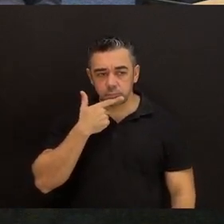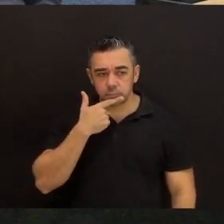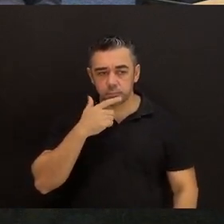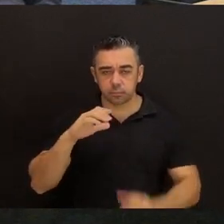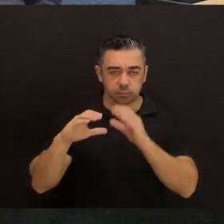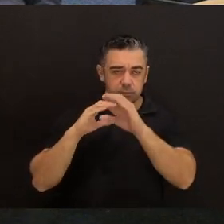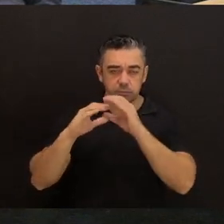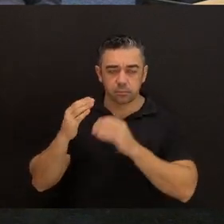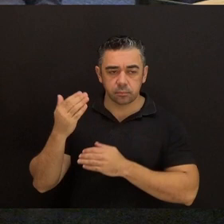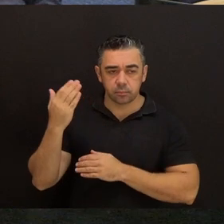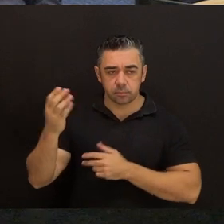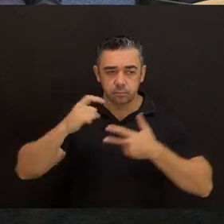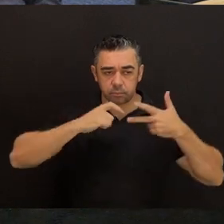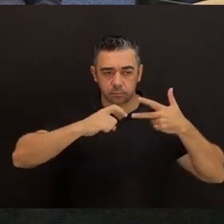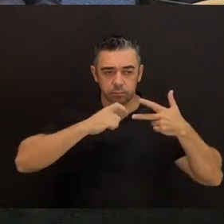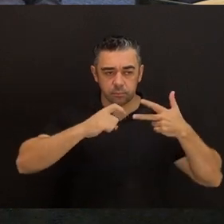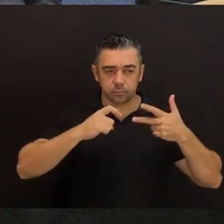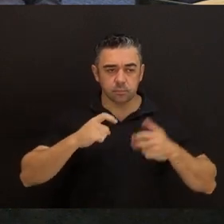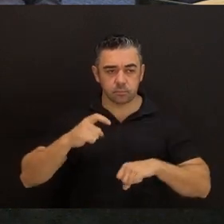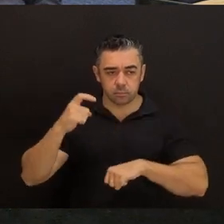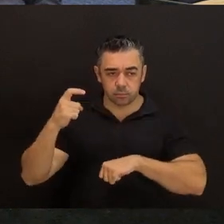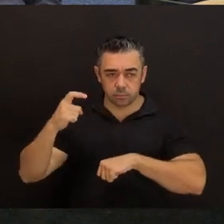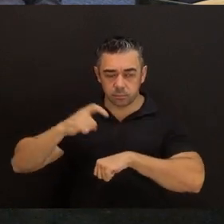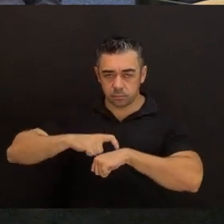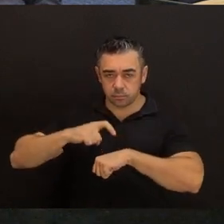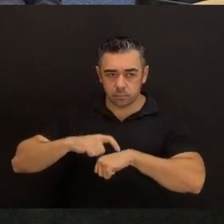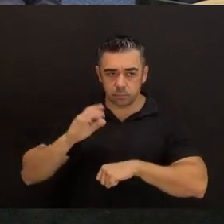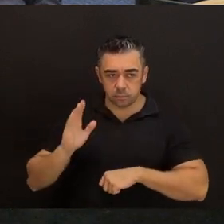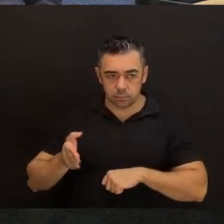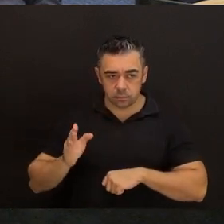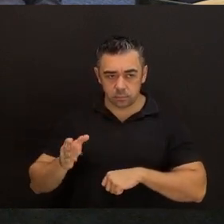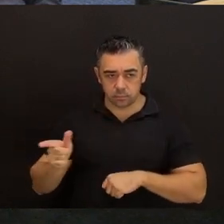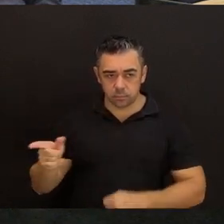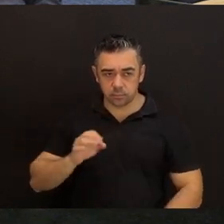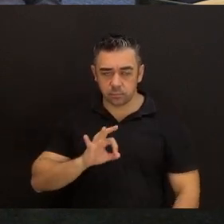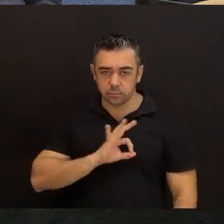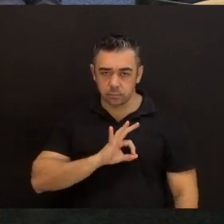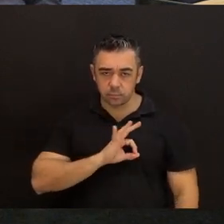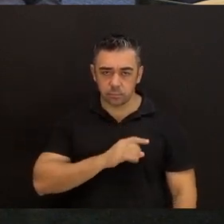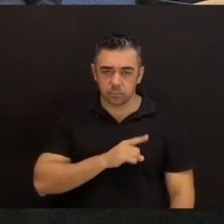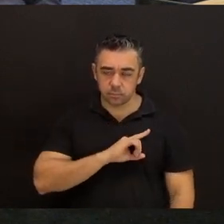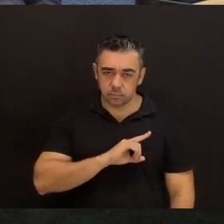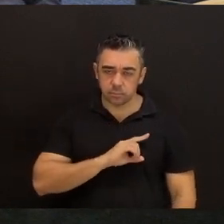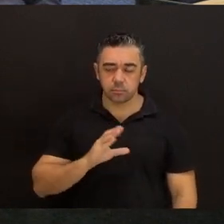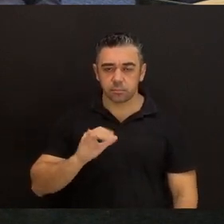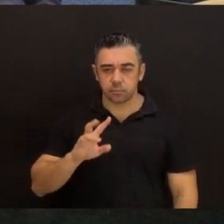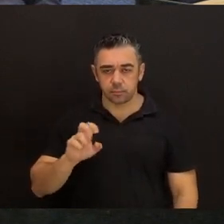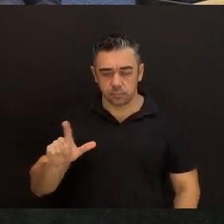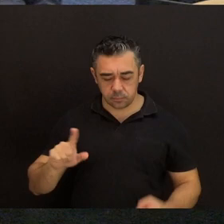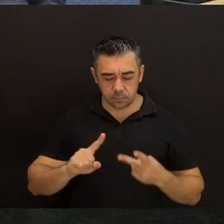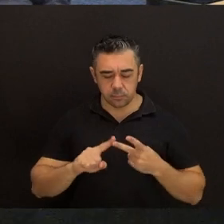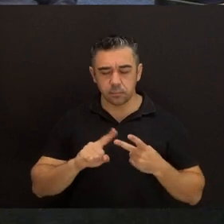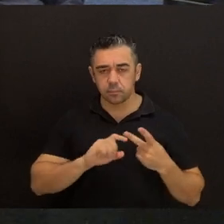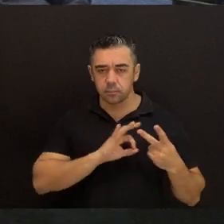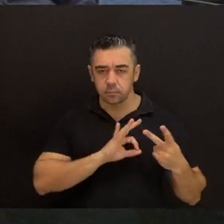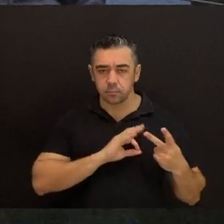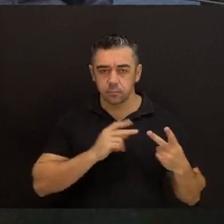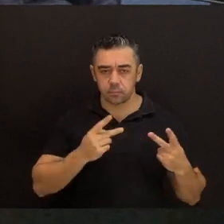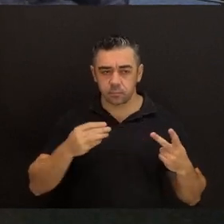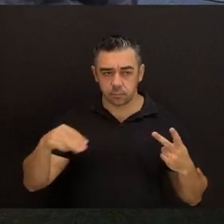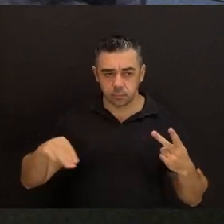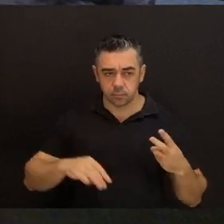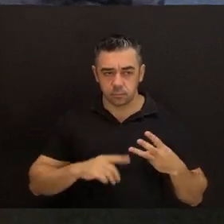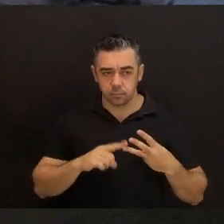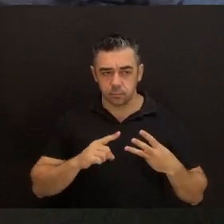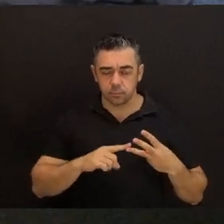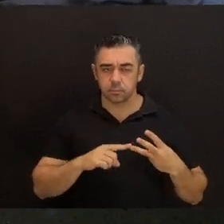ao poder executivo no ato né já estando uma autoridade policial delegado civil e também a polícia militar Secretário de